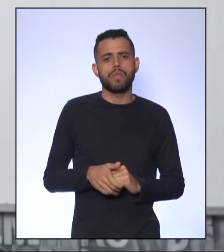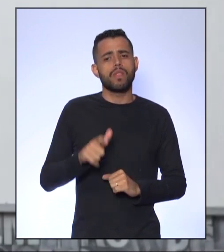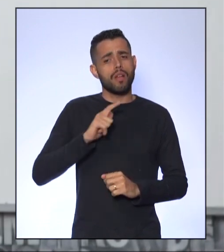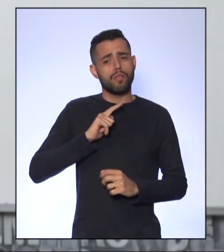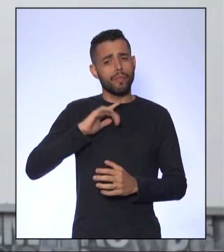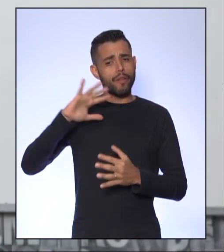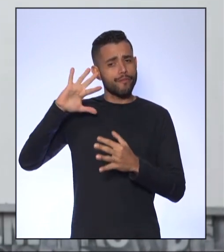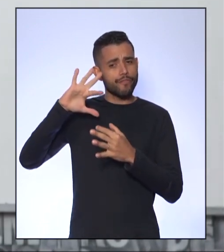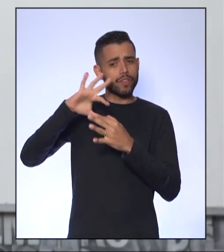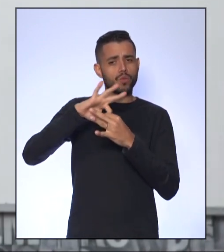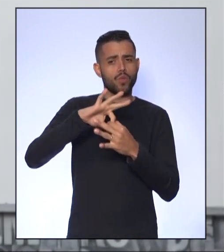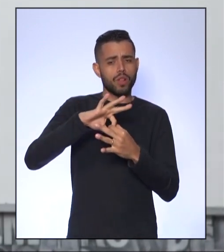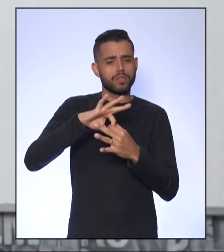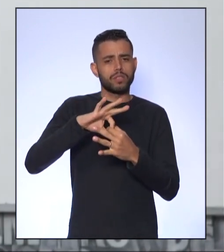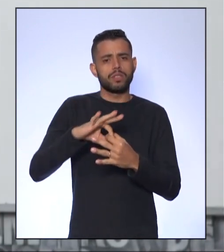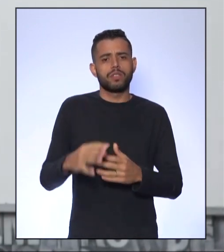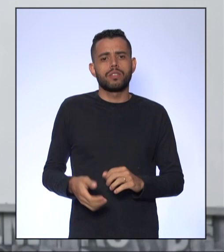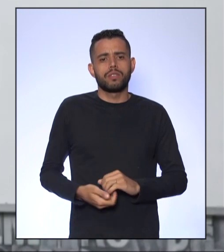vinculação